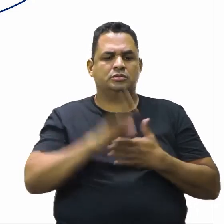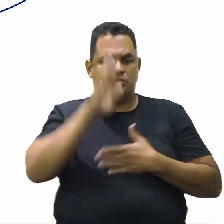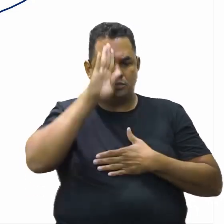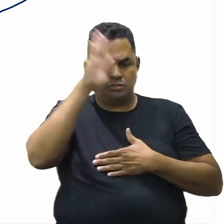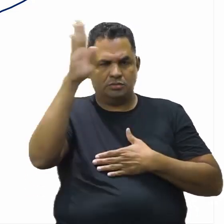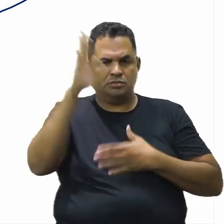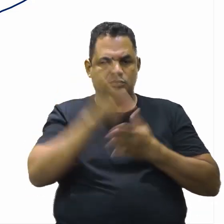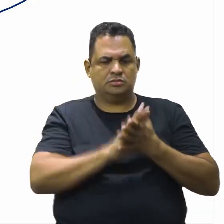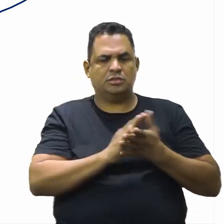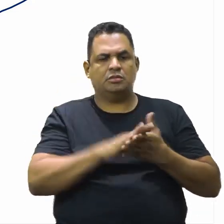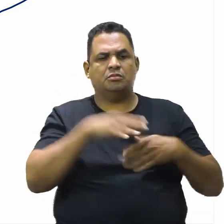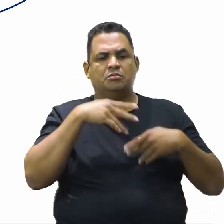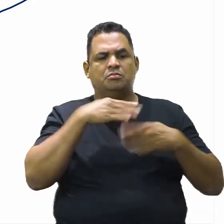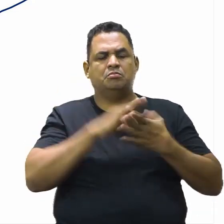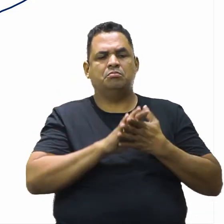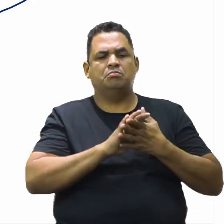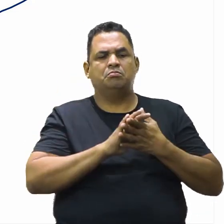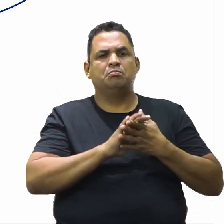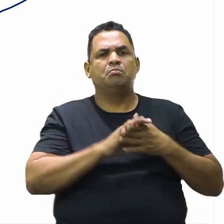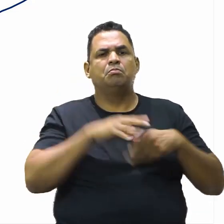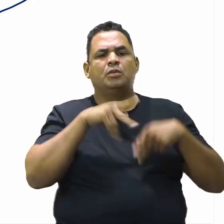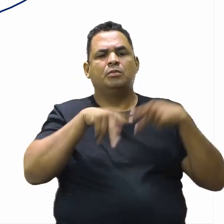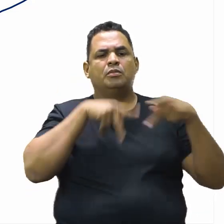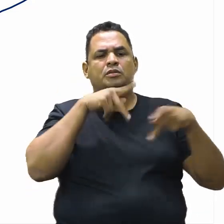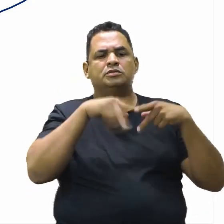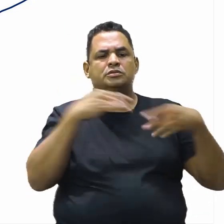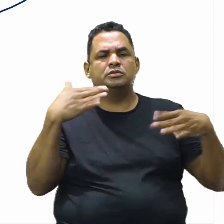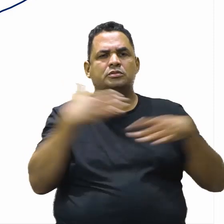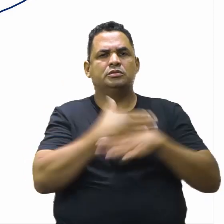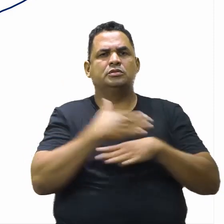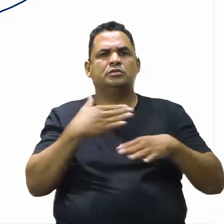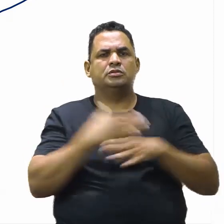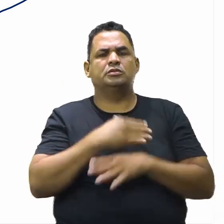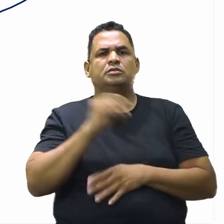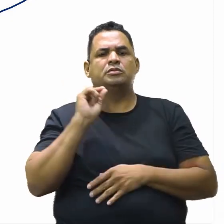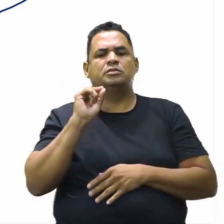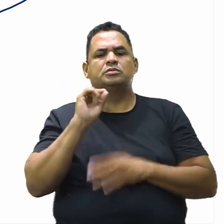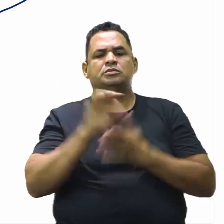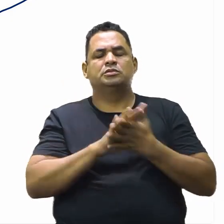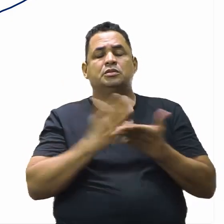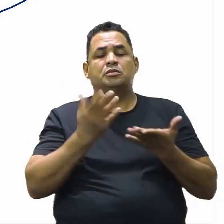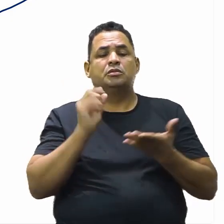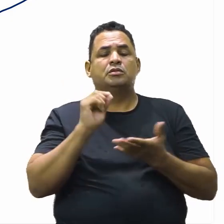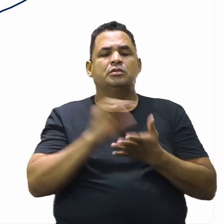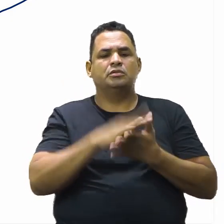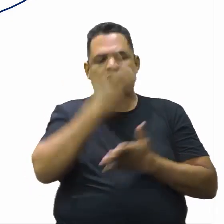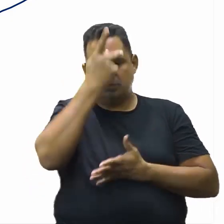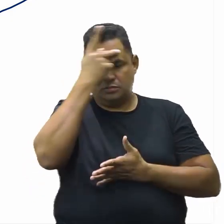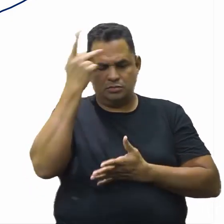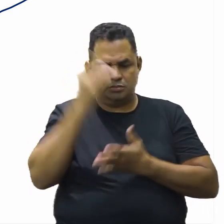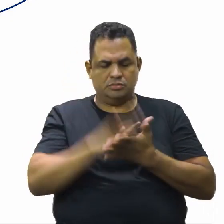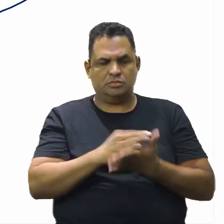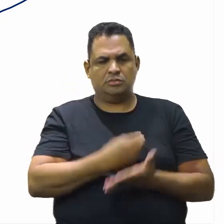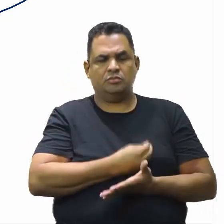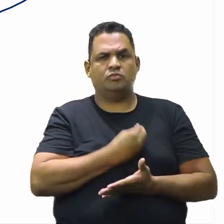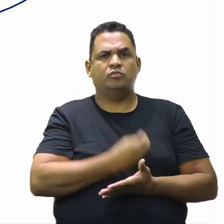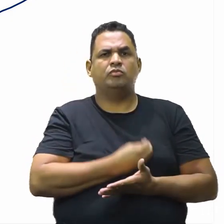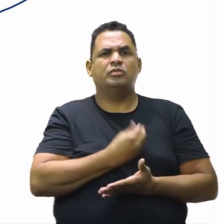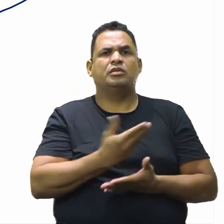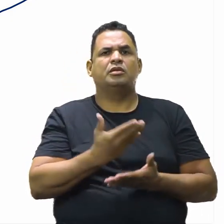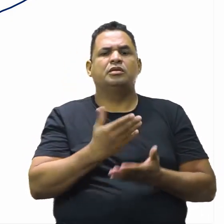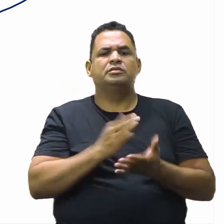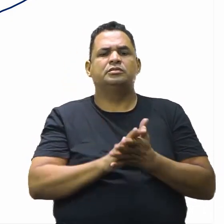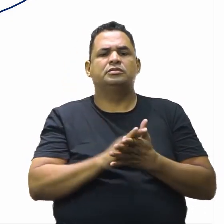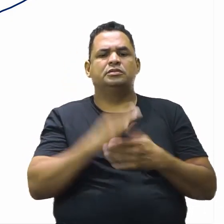a população urbana. O que é a população urbana? São as pessoas que estão vivendo aí